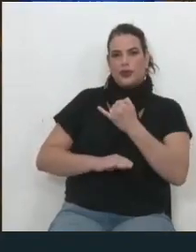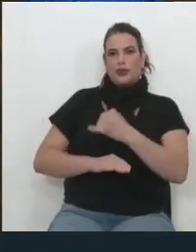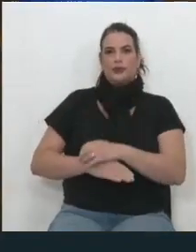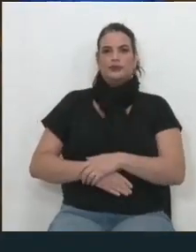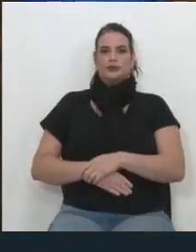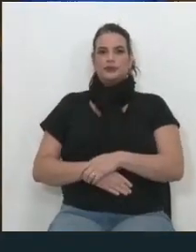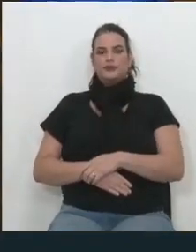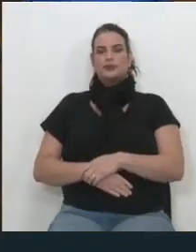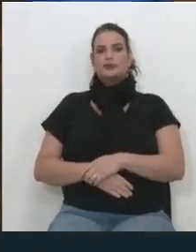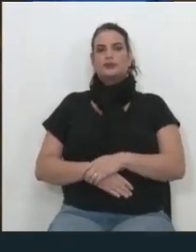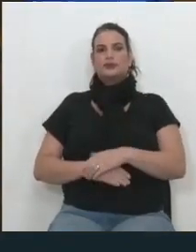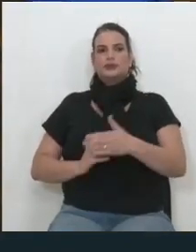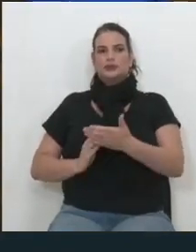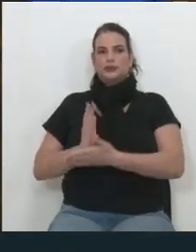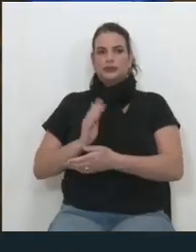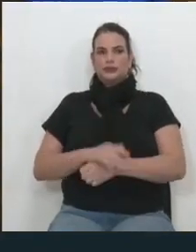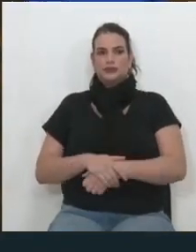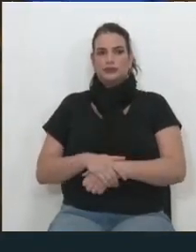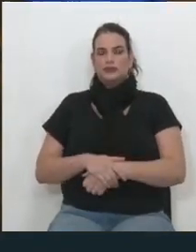Aprovado.